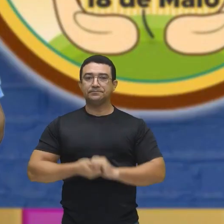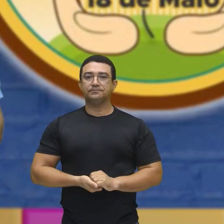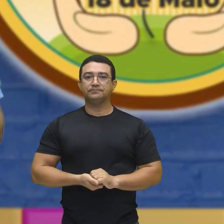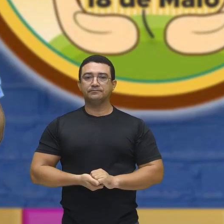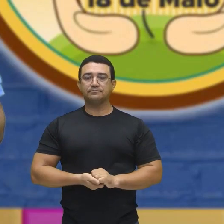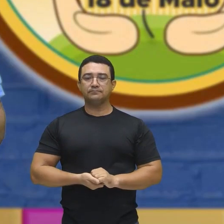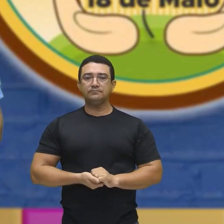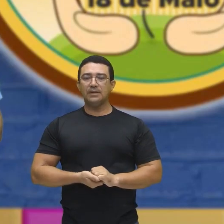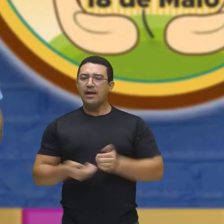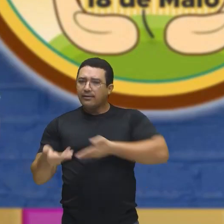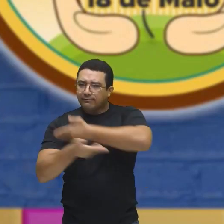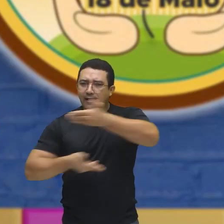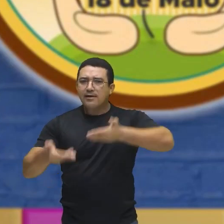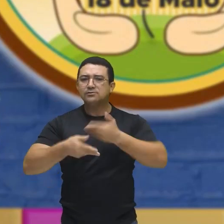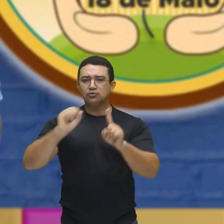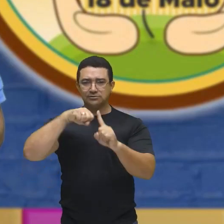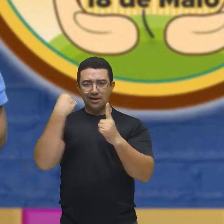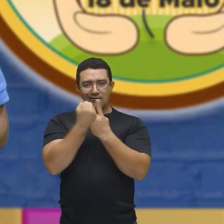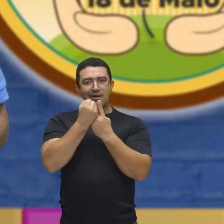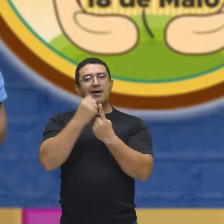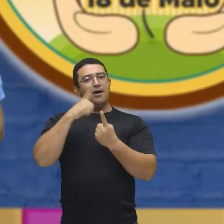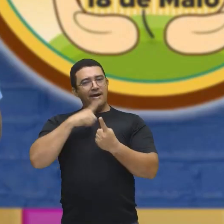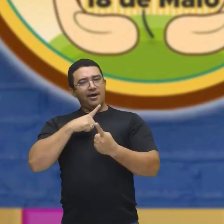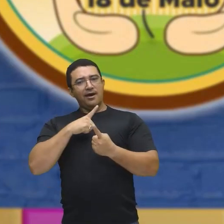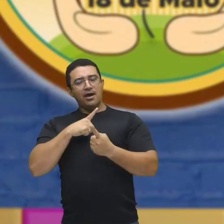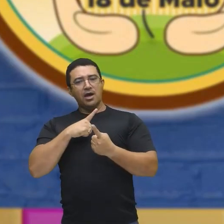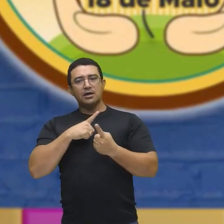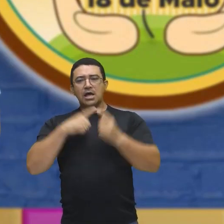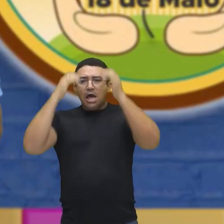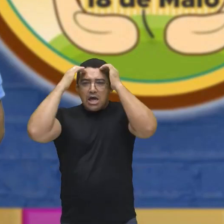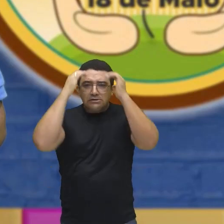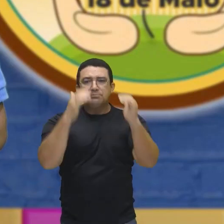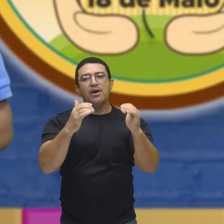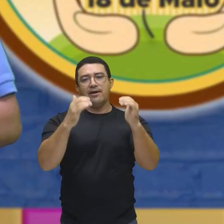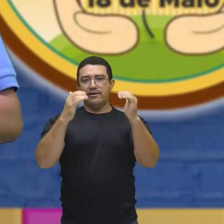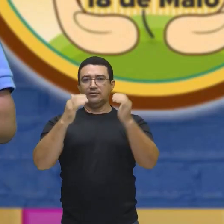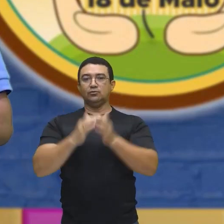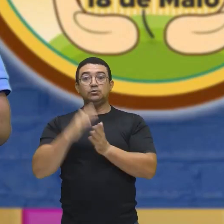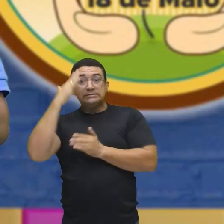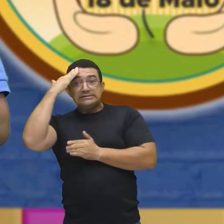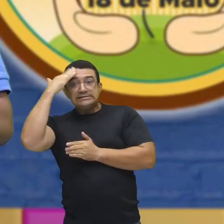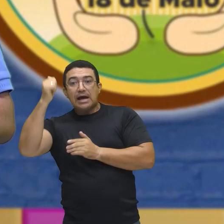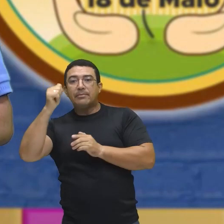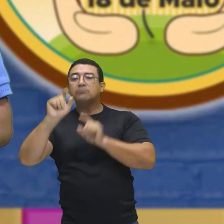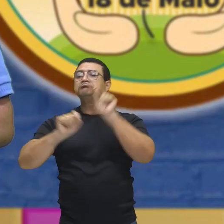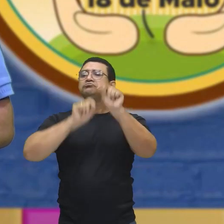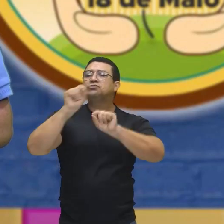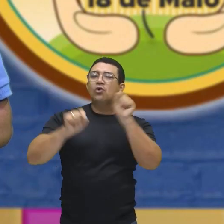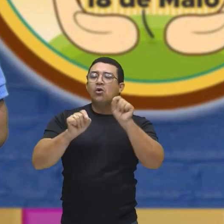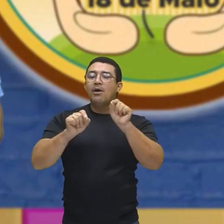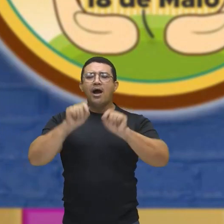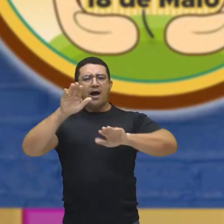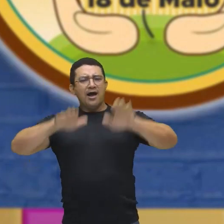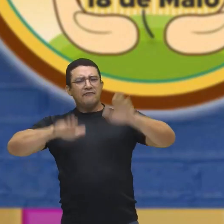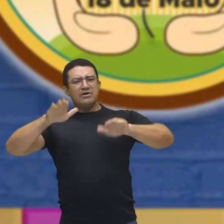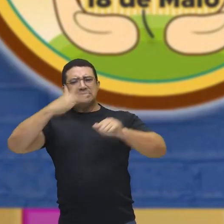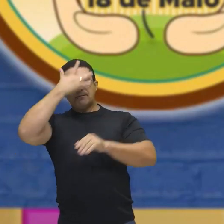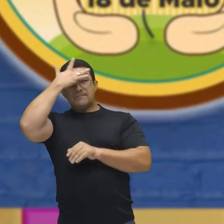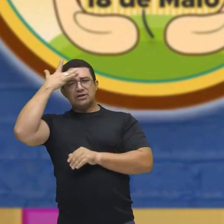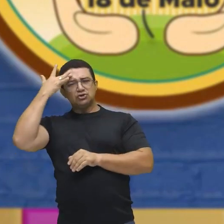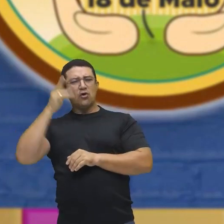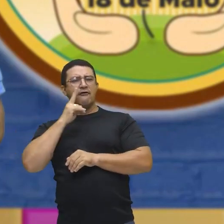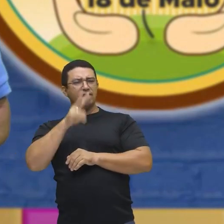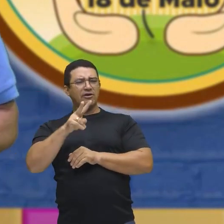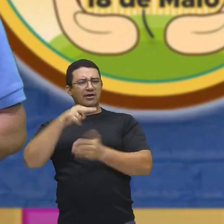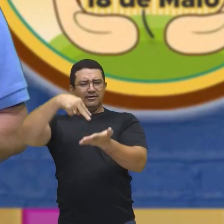dessas interações, é o convívio, é o respeito, é saber como. Às vezes as pessoas olham uma dança,